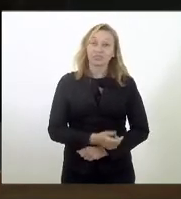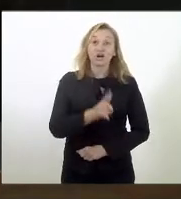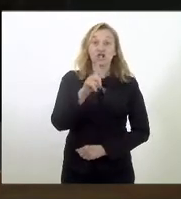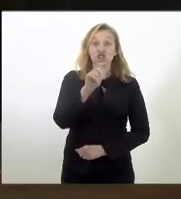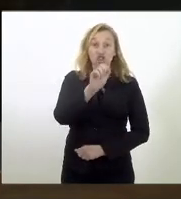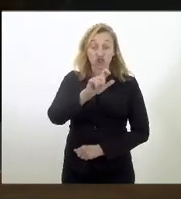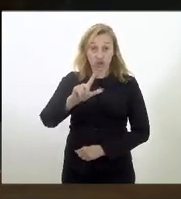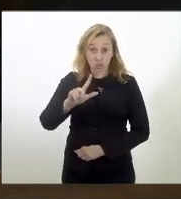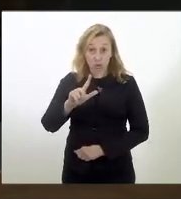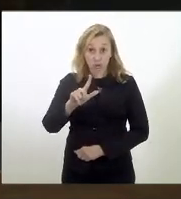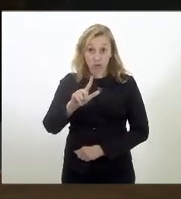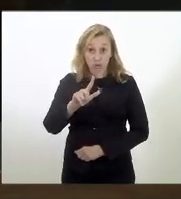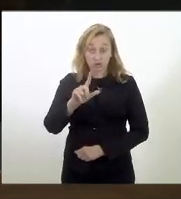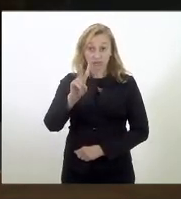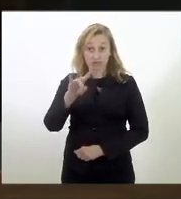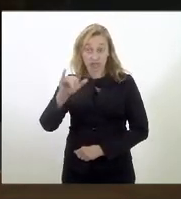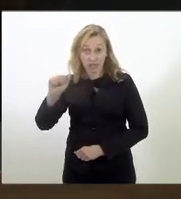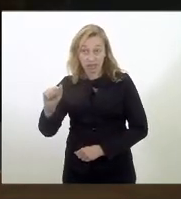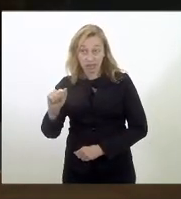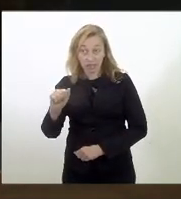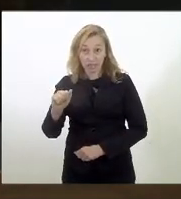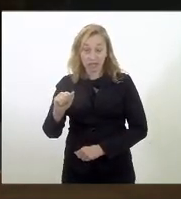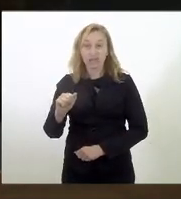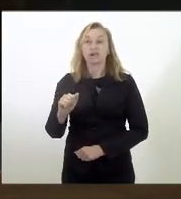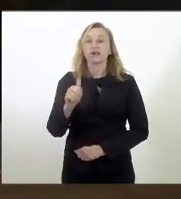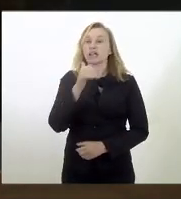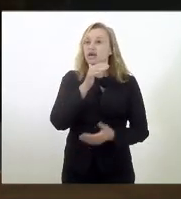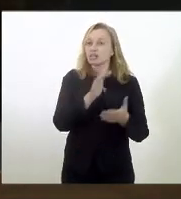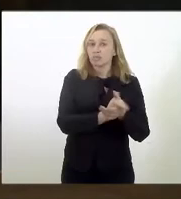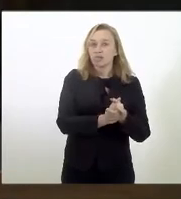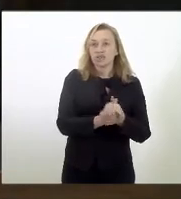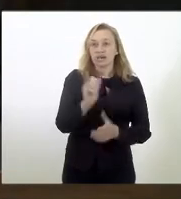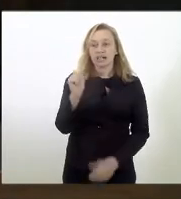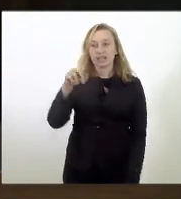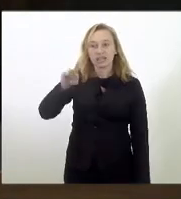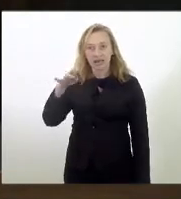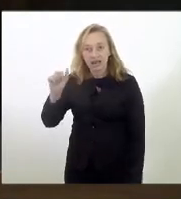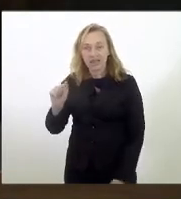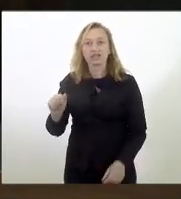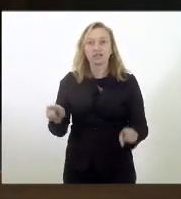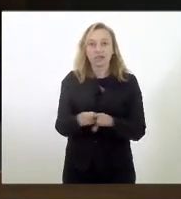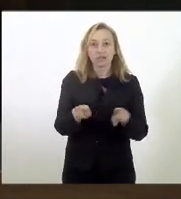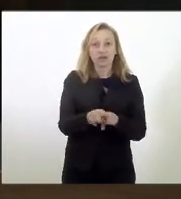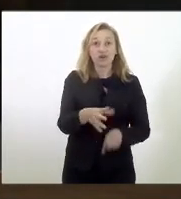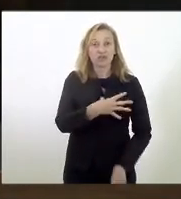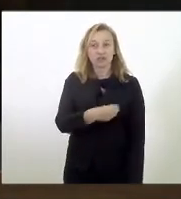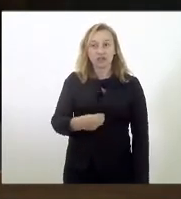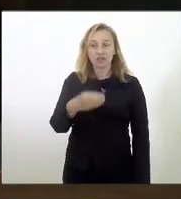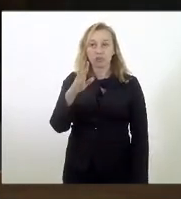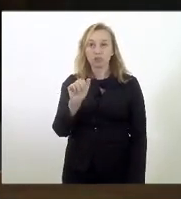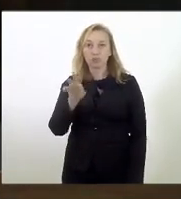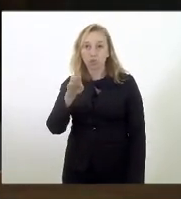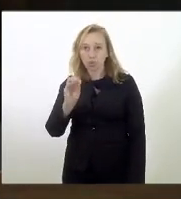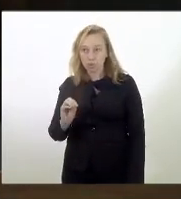Viana, figura da sua esposa, Andréia, também do seu filho, Bruno Viana, aqui presente.